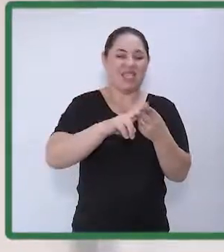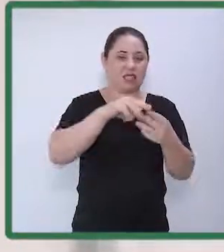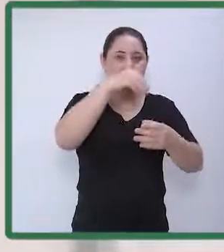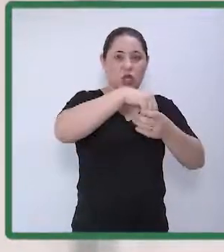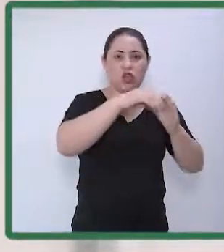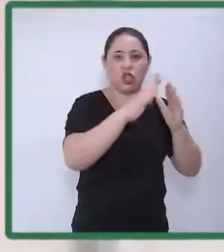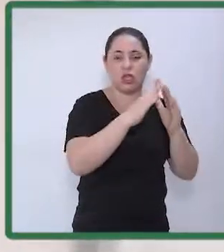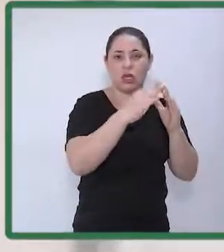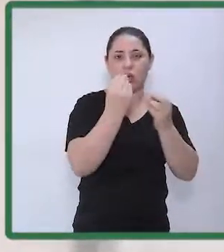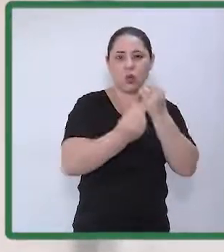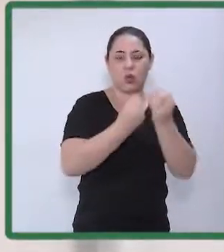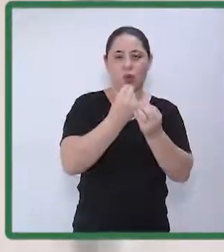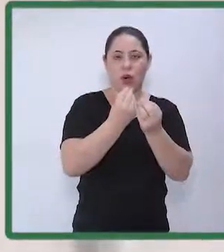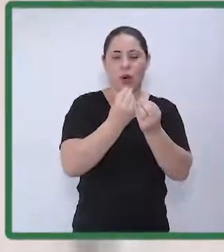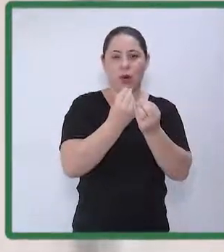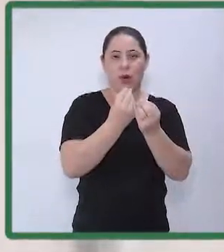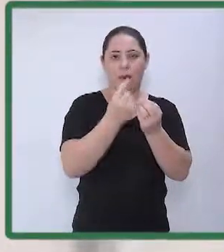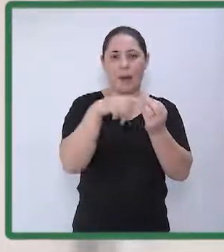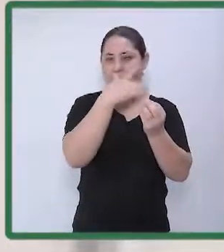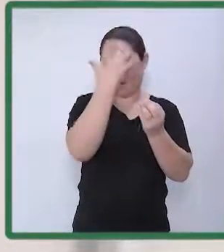simplesmente feito como uma